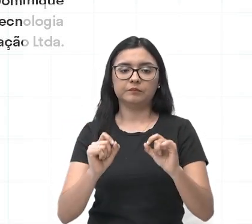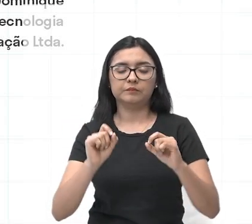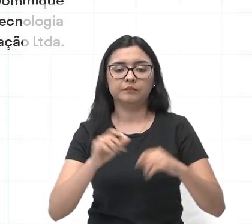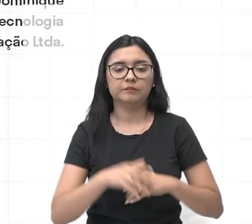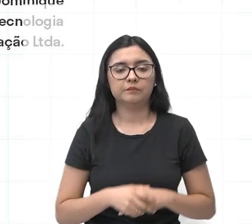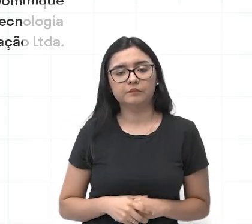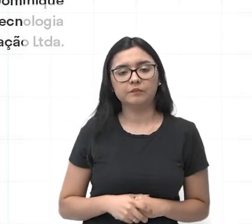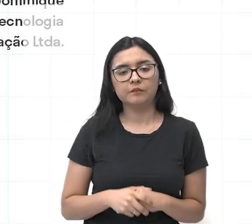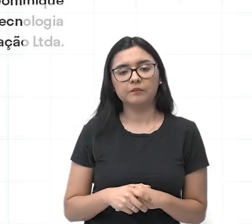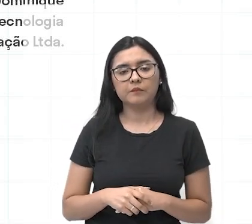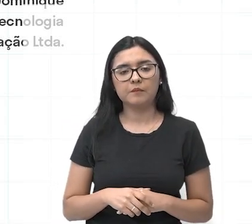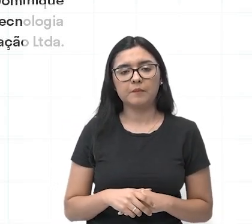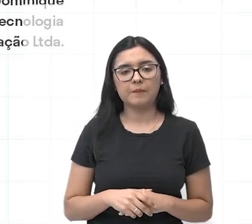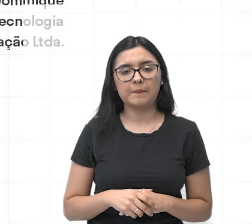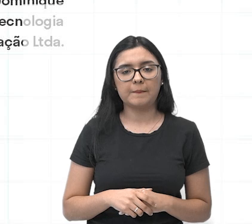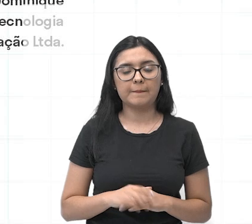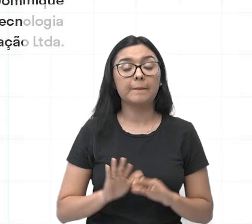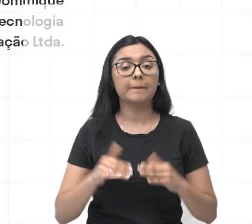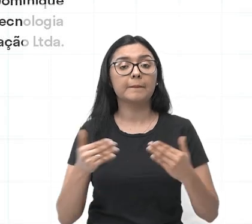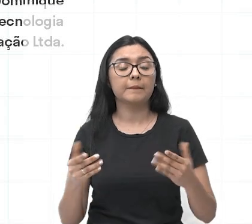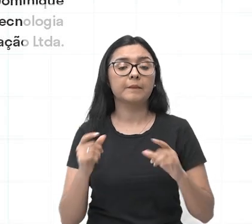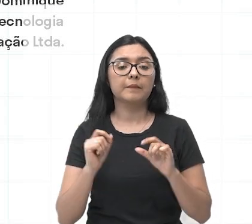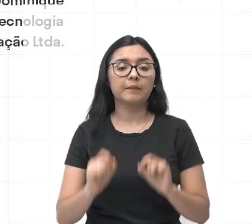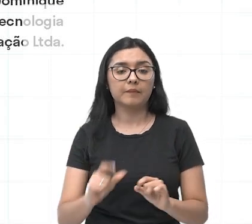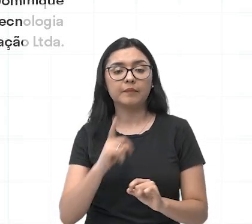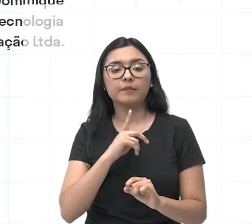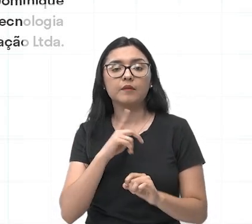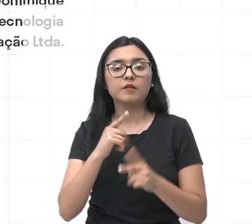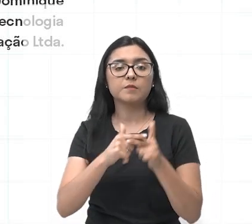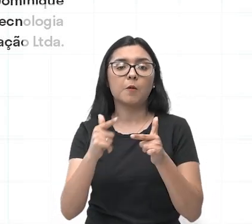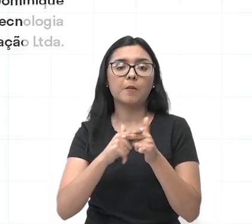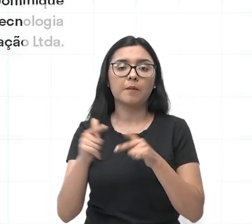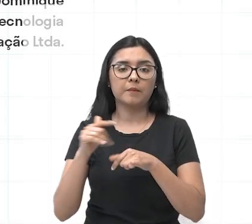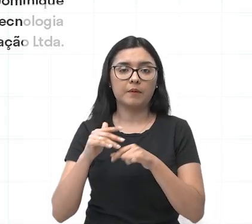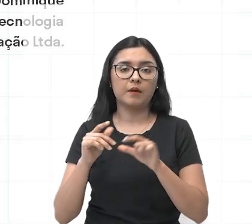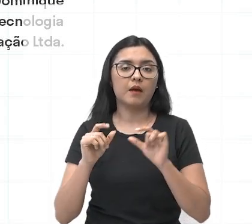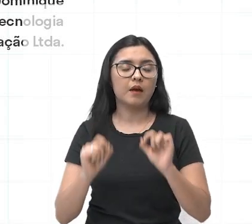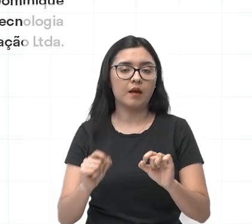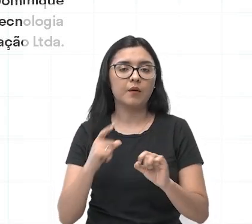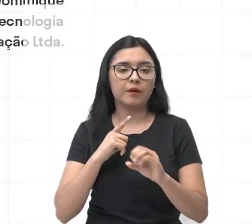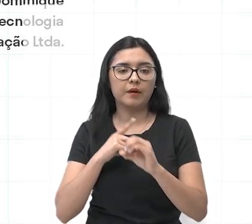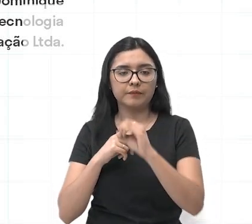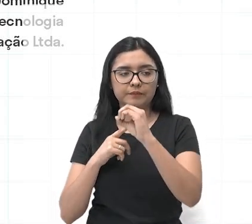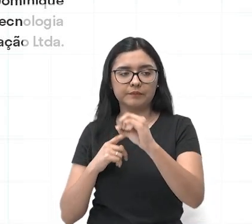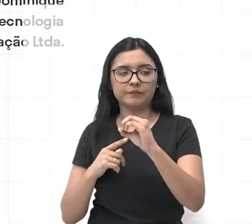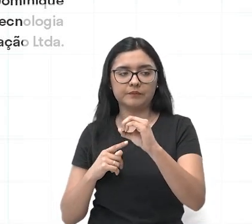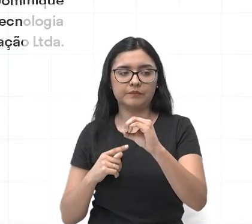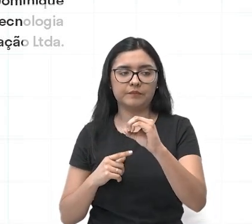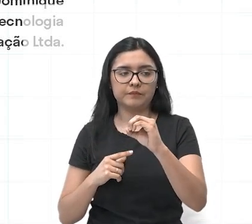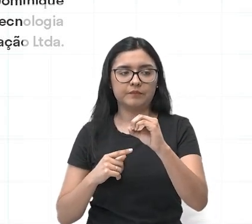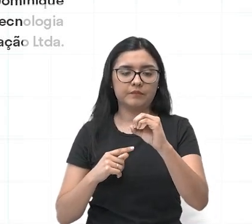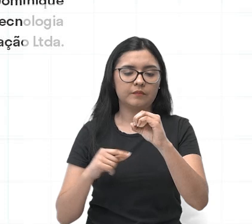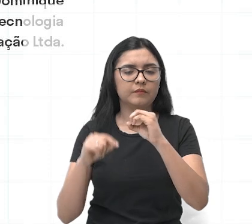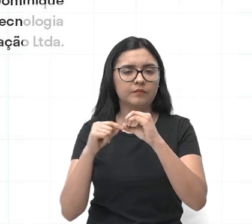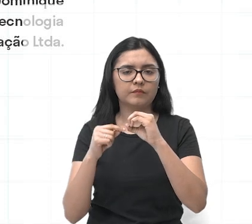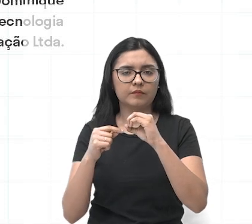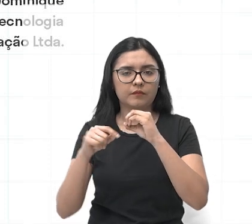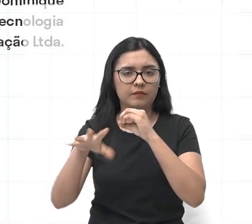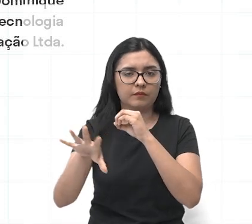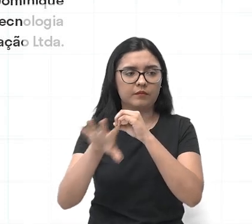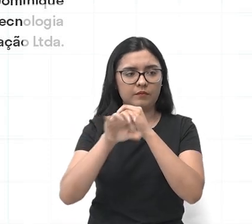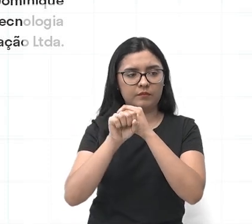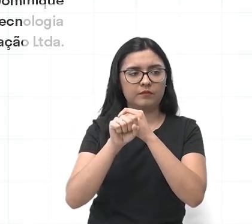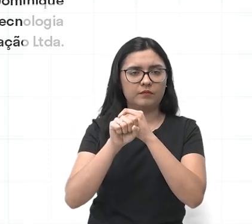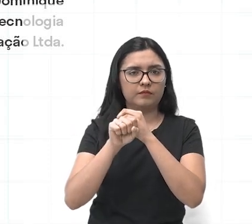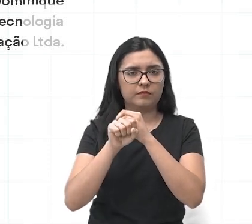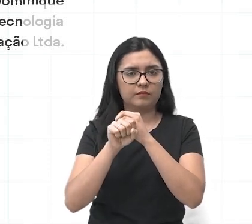dessa refração. Volto a falar, o erro da refração é justamente o desvio da luz, né, que está sendo refletida